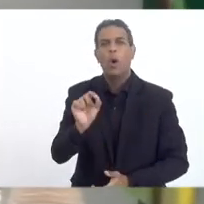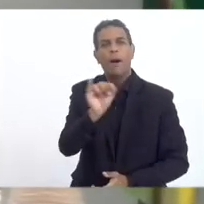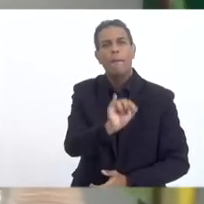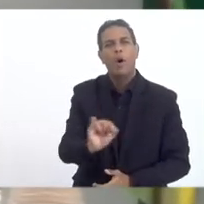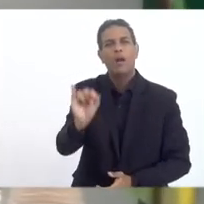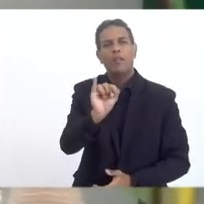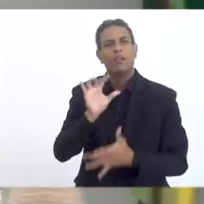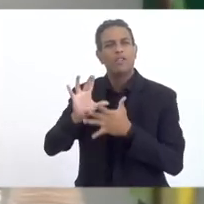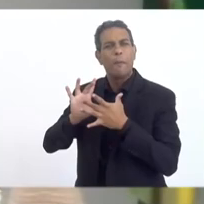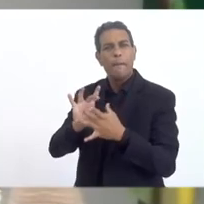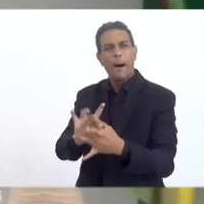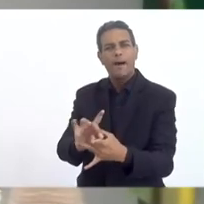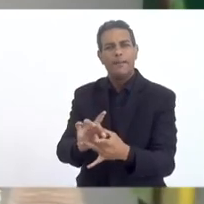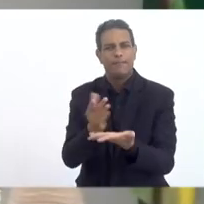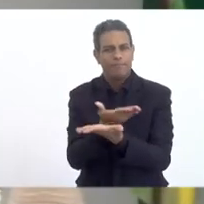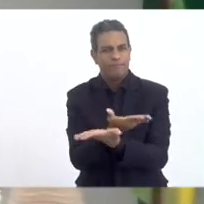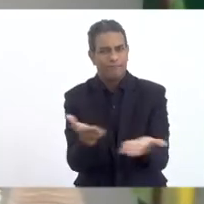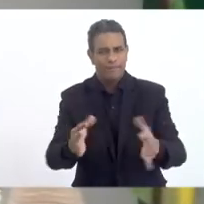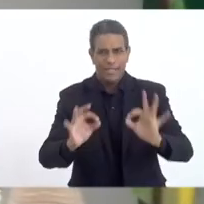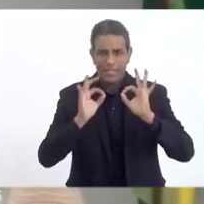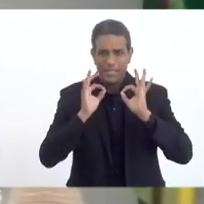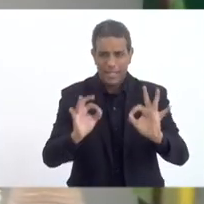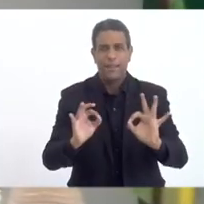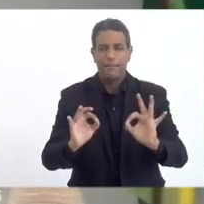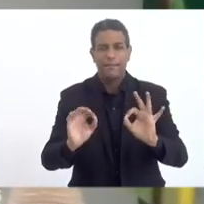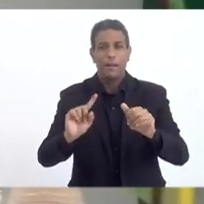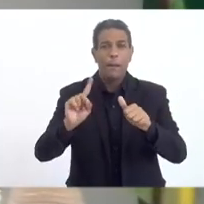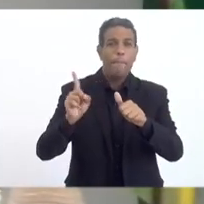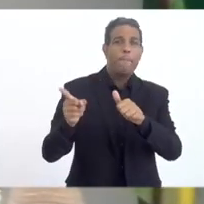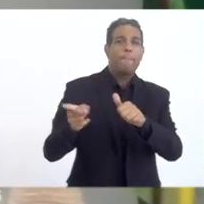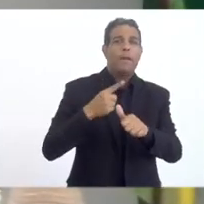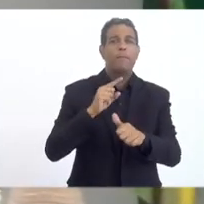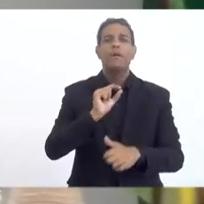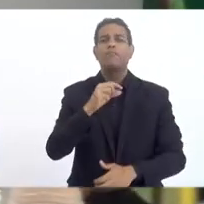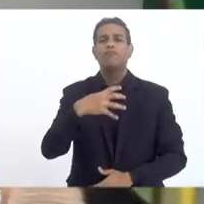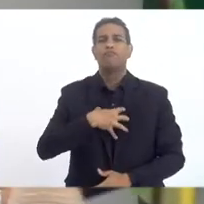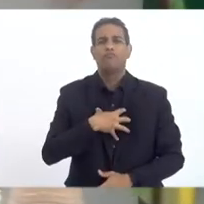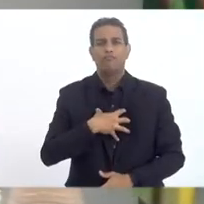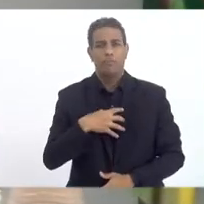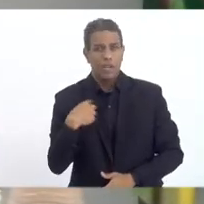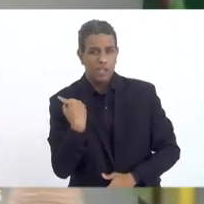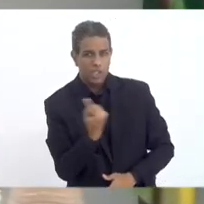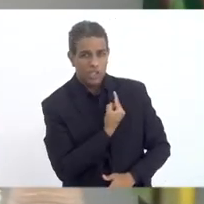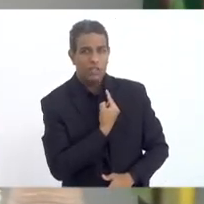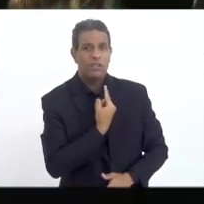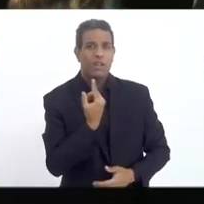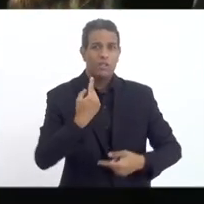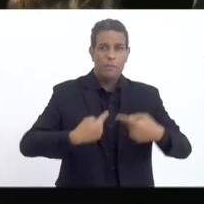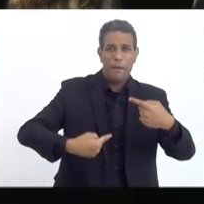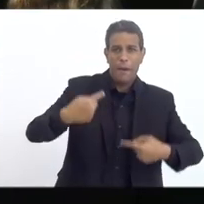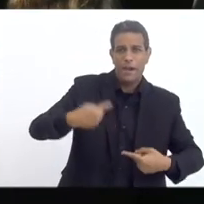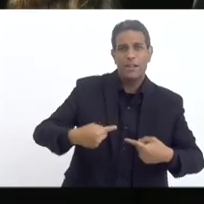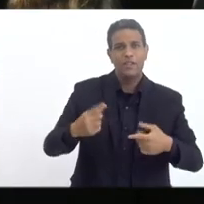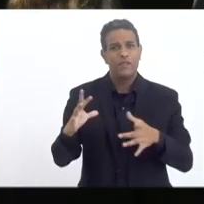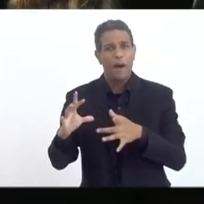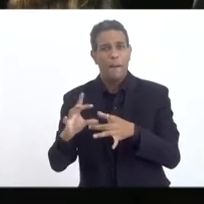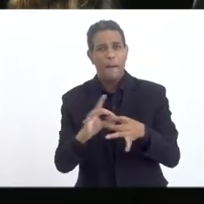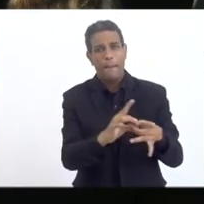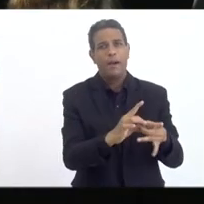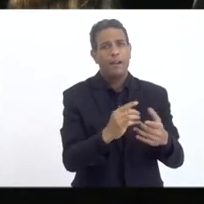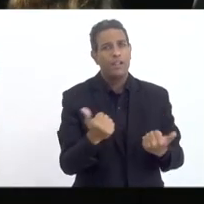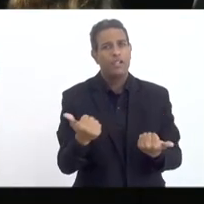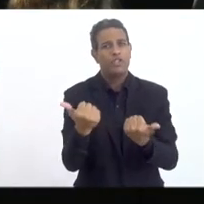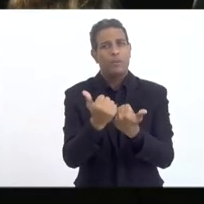importante, exatamente, estou firmando esse primeiro conceito. Já mostra que a gente parte sem discórdia, né? Está todo mundo do mesmo lado, todo mundo quer